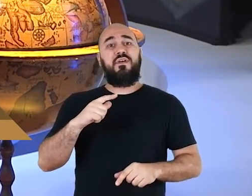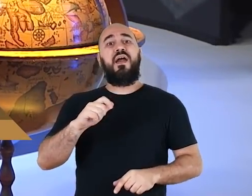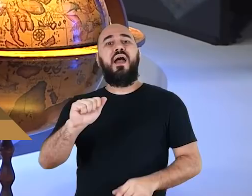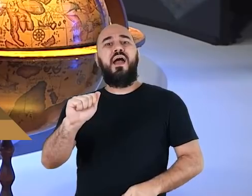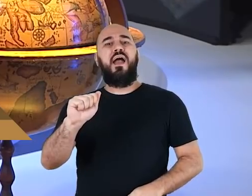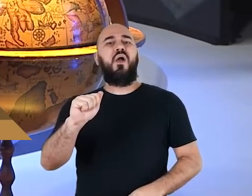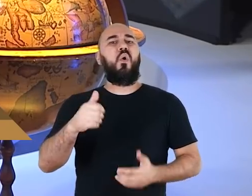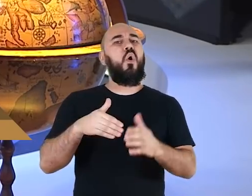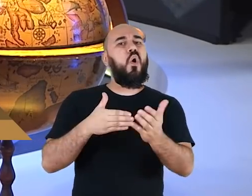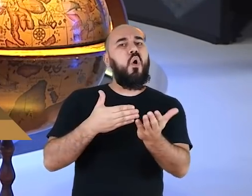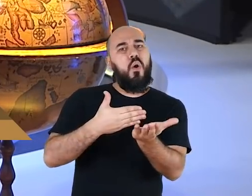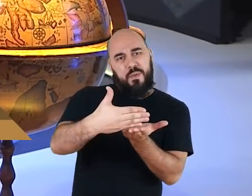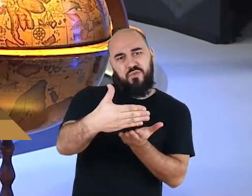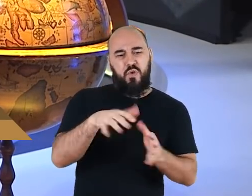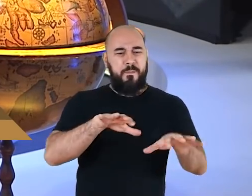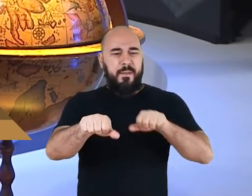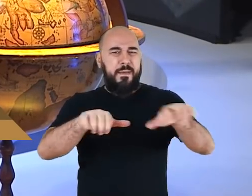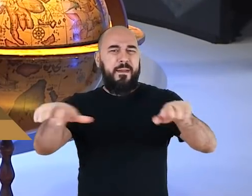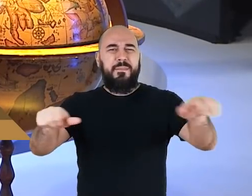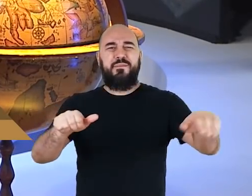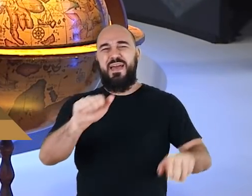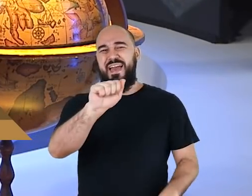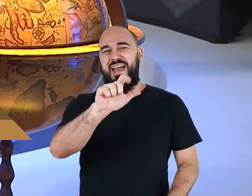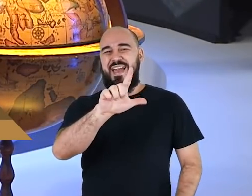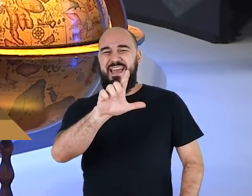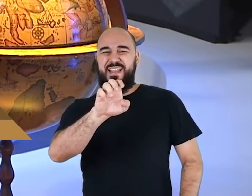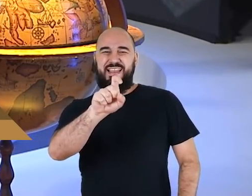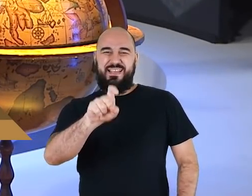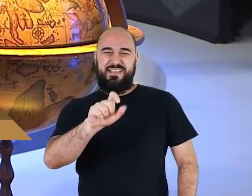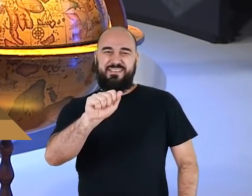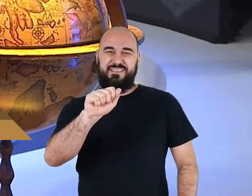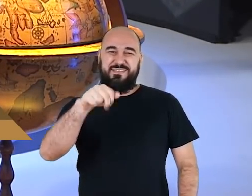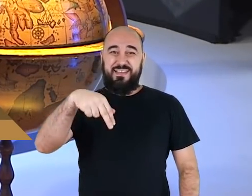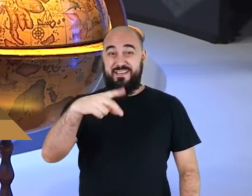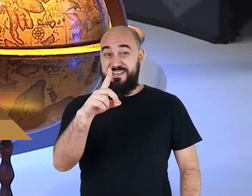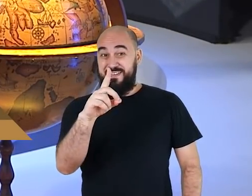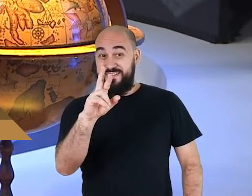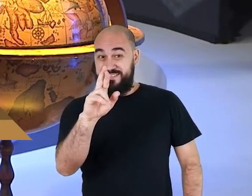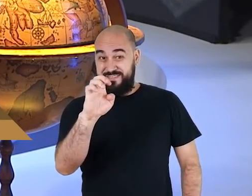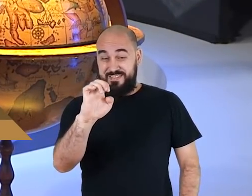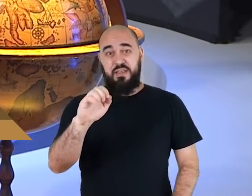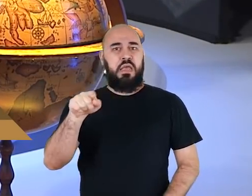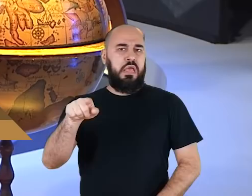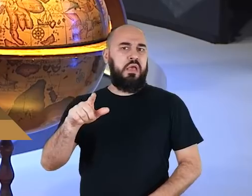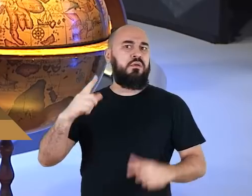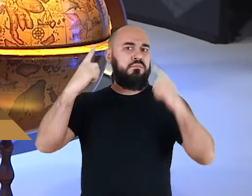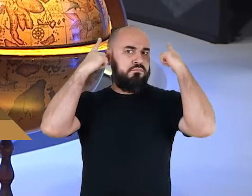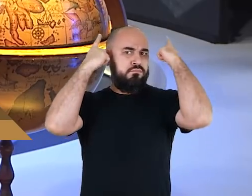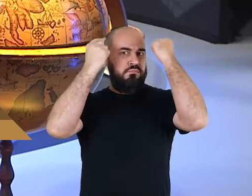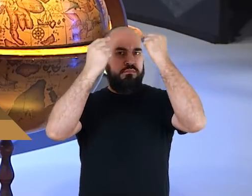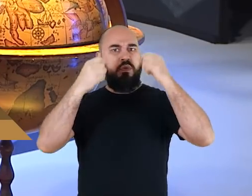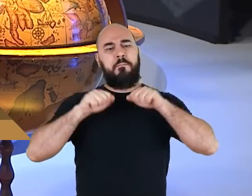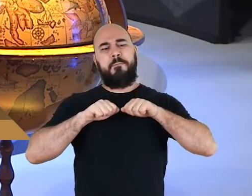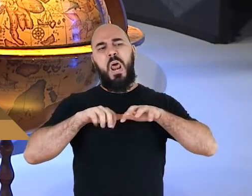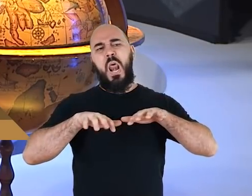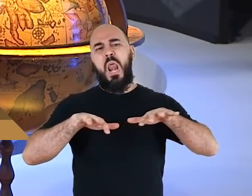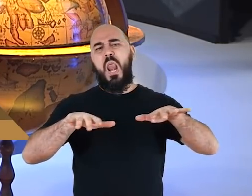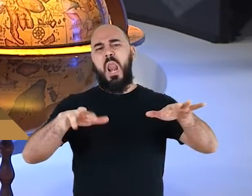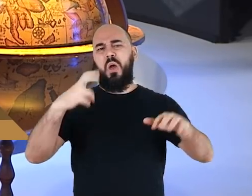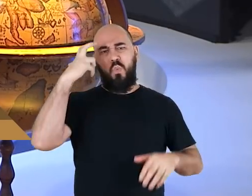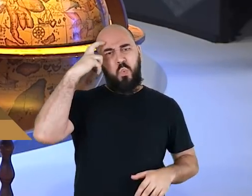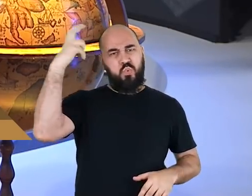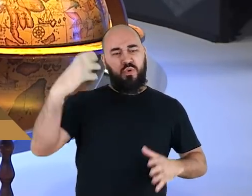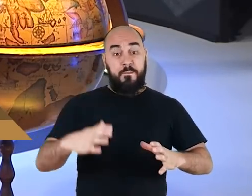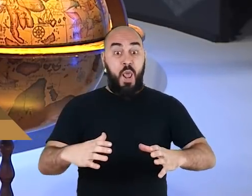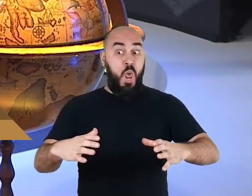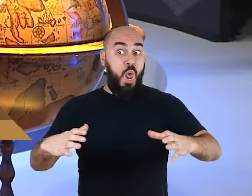4º século a.C. Alexandre fez com que o poder grego crescesse e desenvolvesse mais plenamente com o